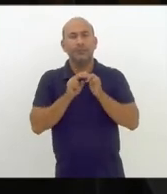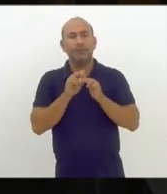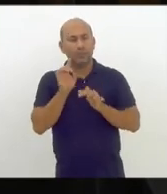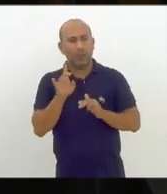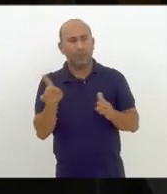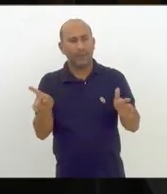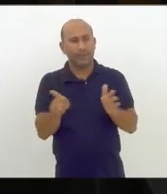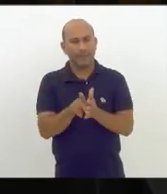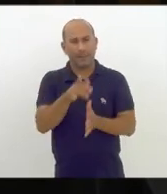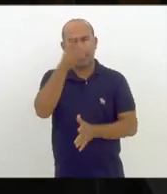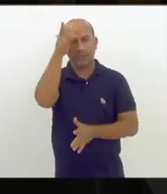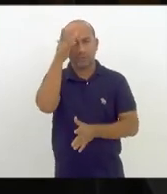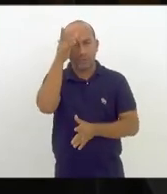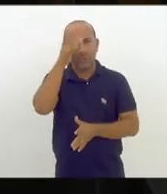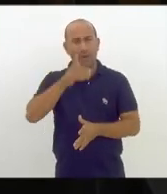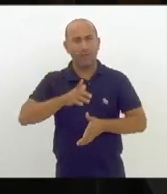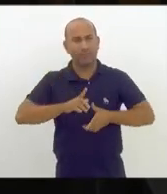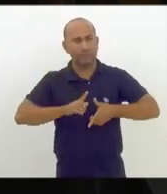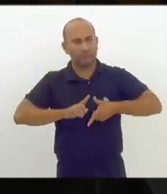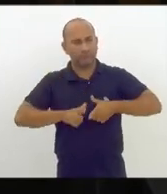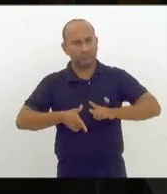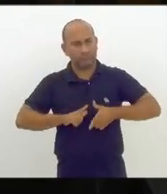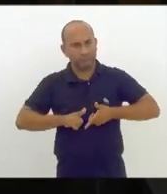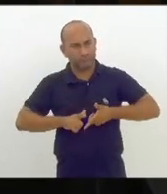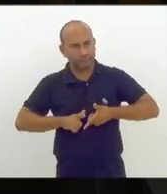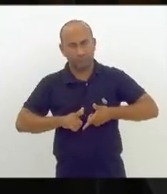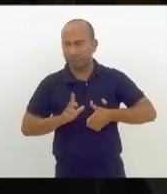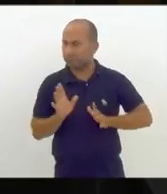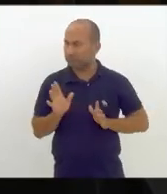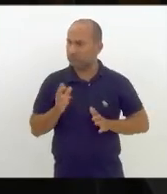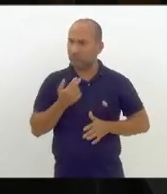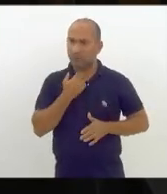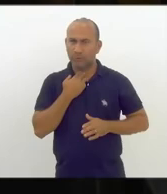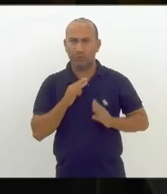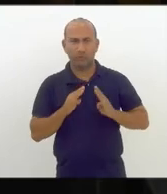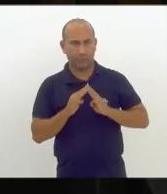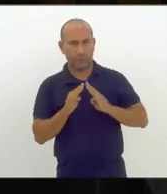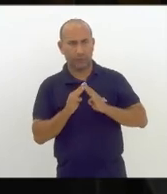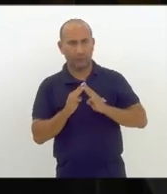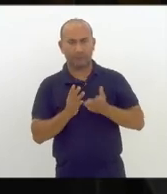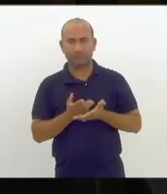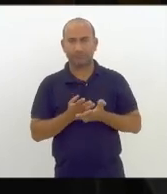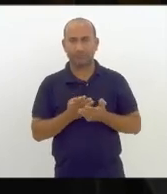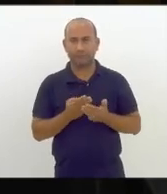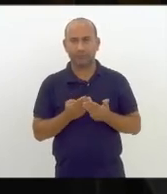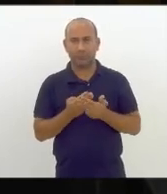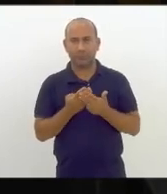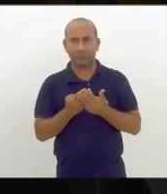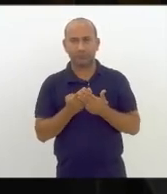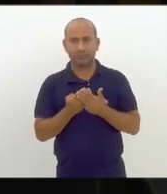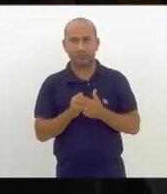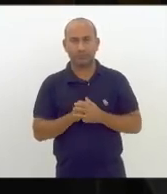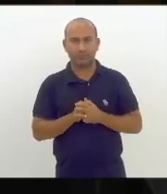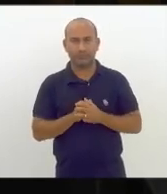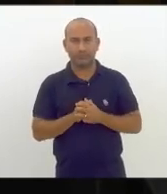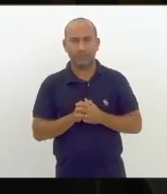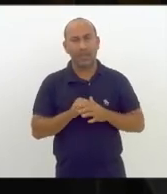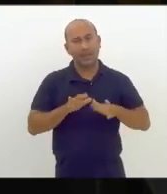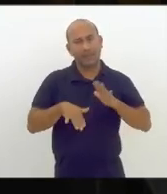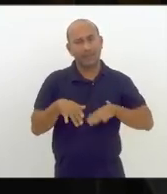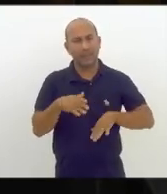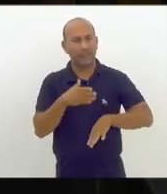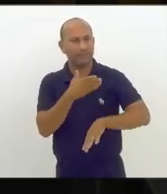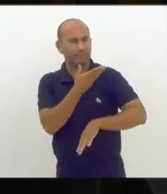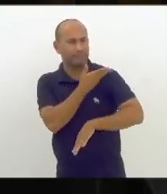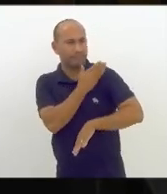Não, interessa a humanidade inteira, porque isso não pode se repetir. Então, nós temos que estar juntos. Então, toda vez que nós identificarmos preconceito,